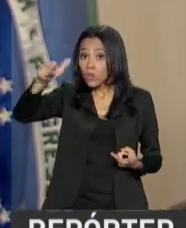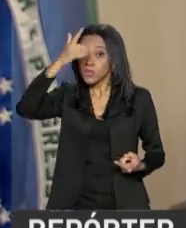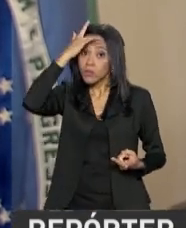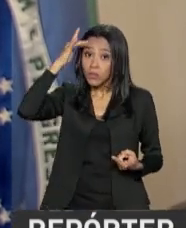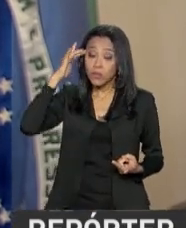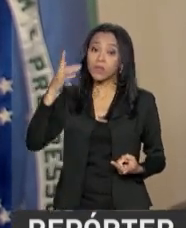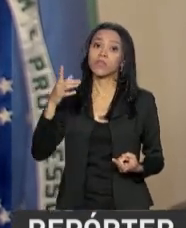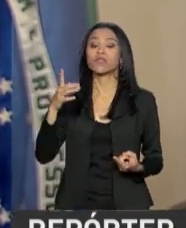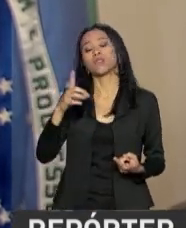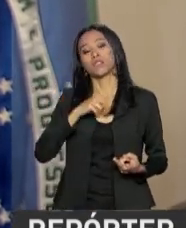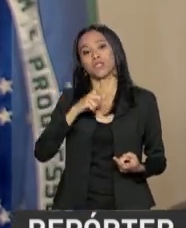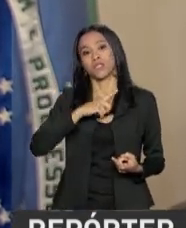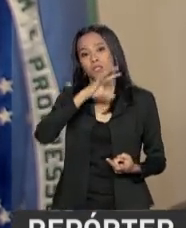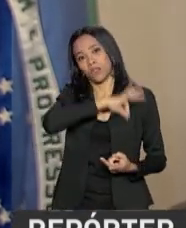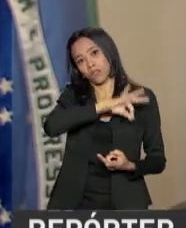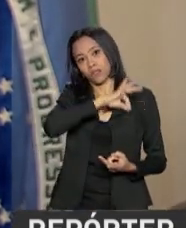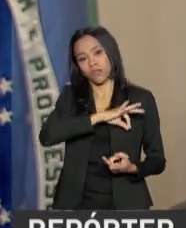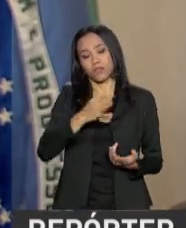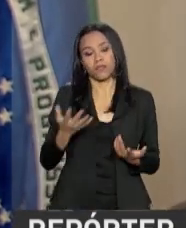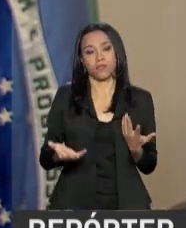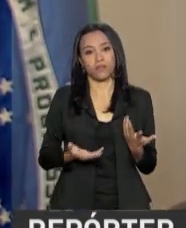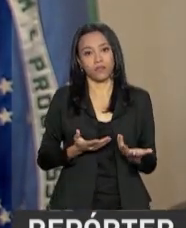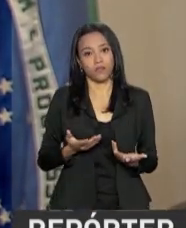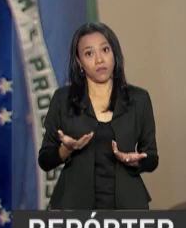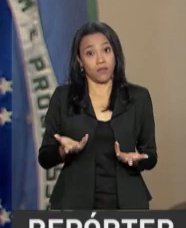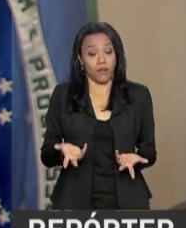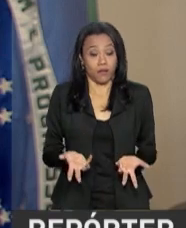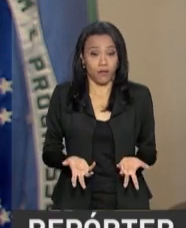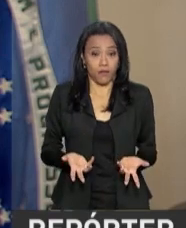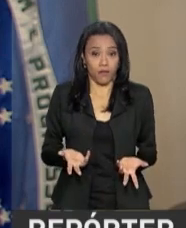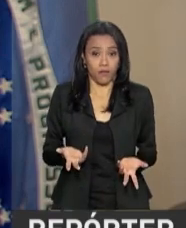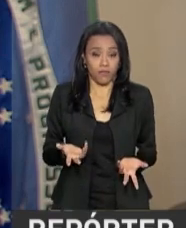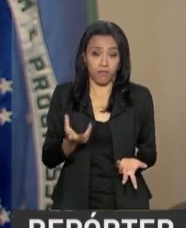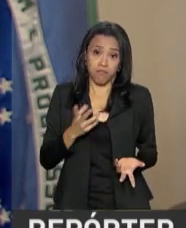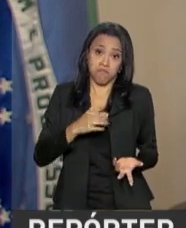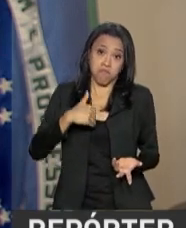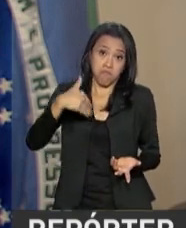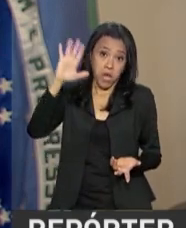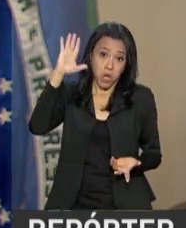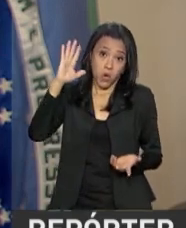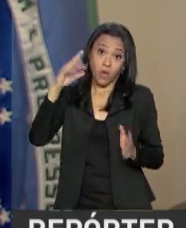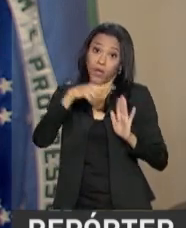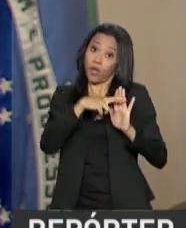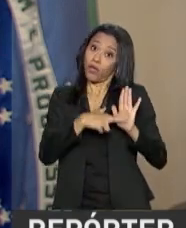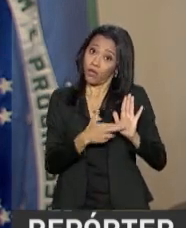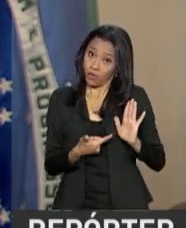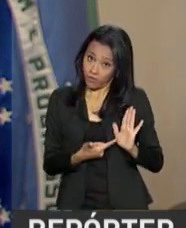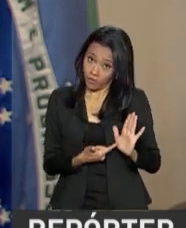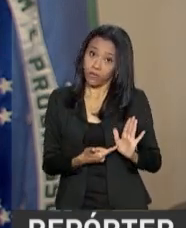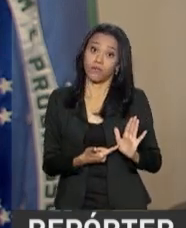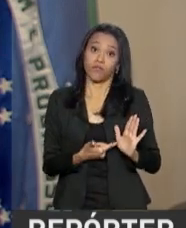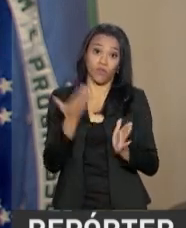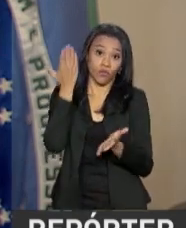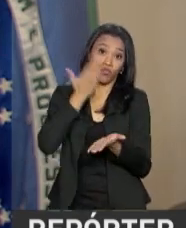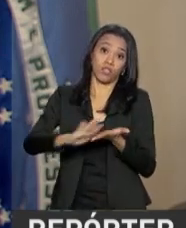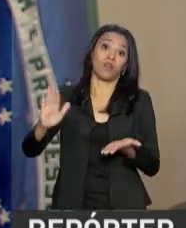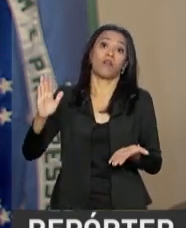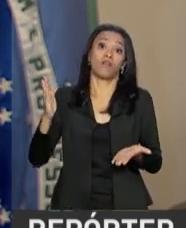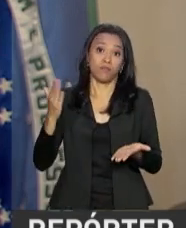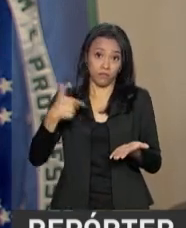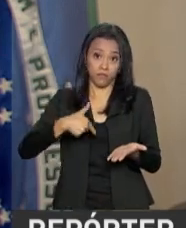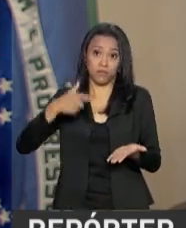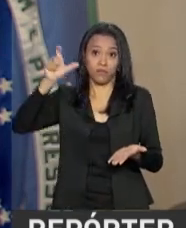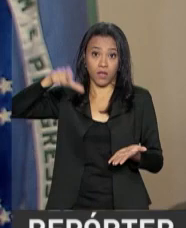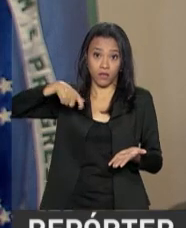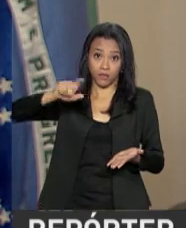com renda obtida ou seja a maior do que o critério de elegibilidade foram retiradas do